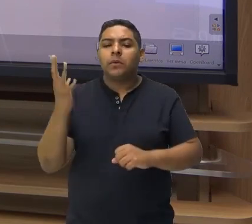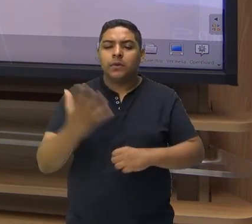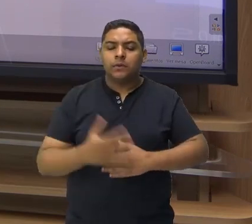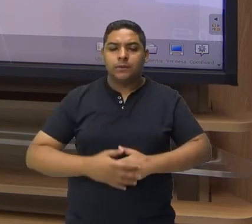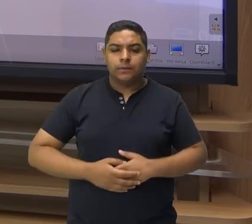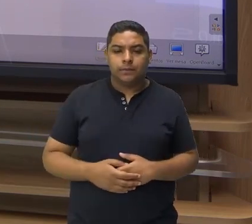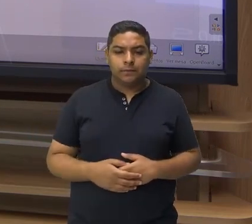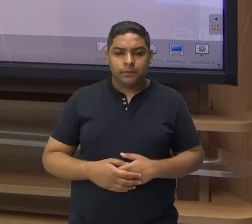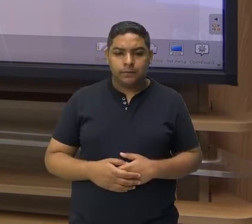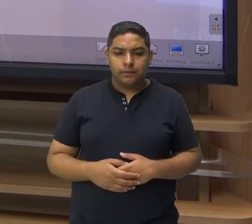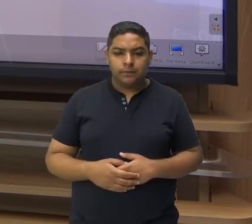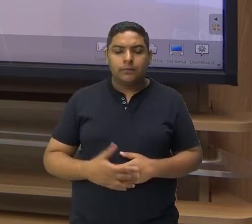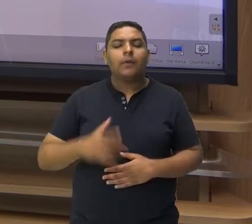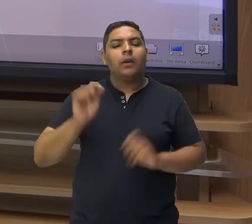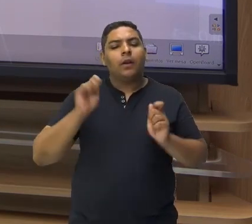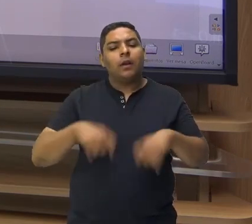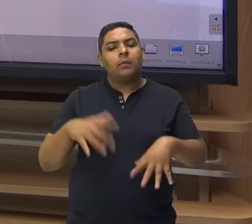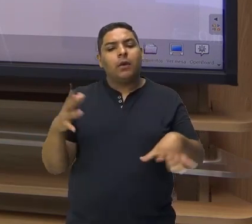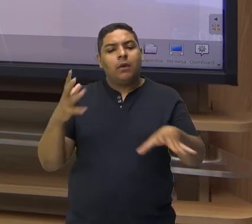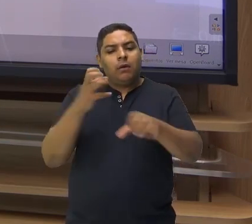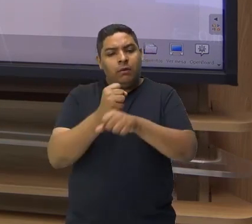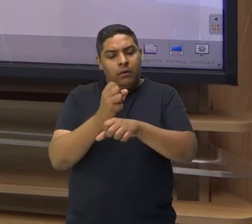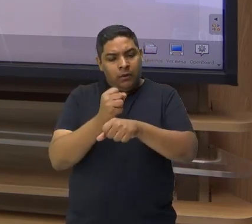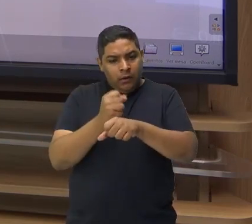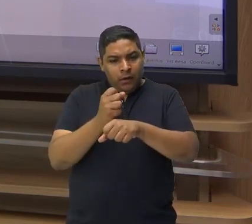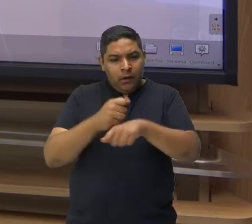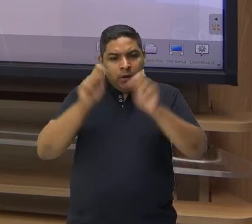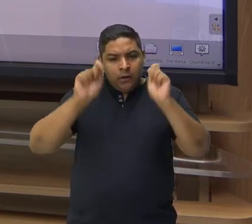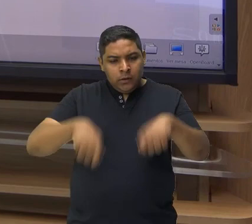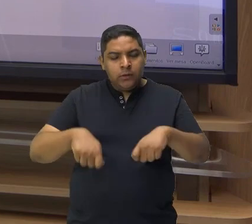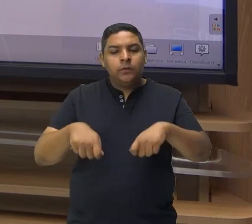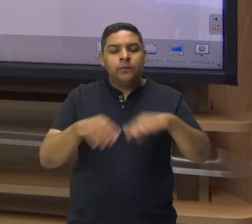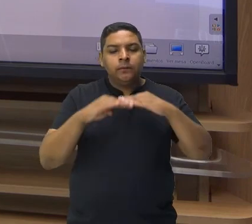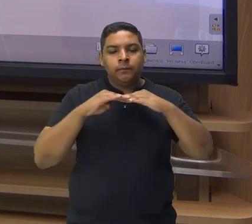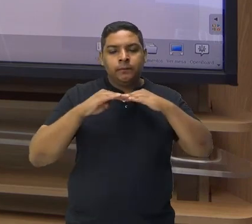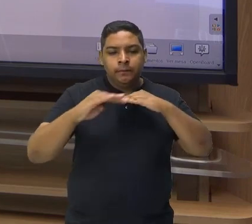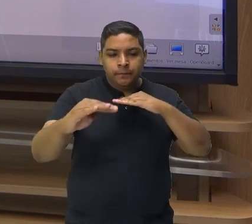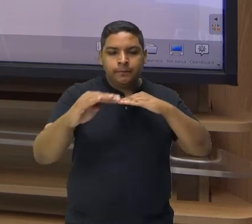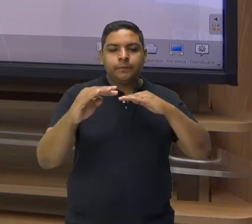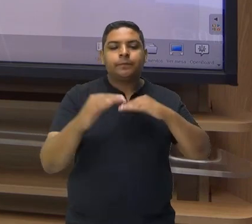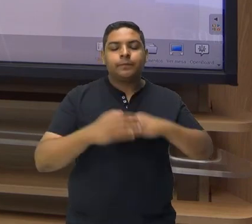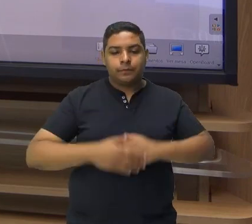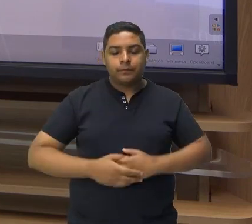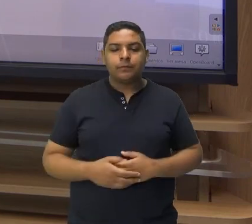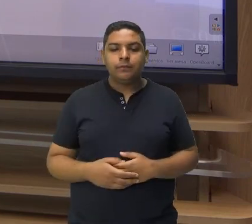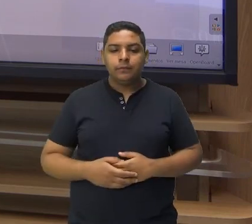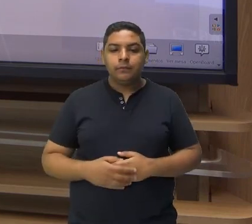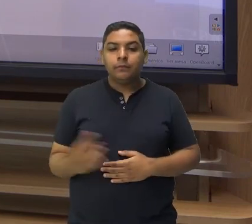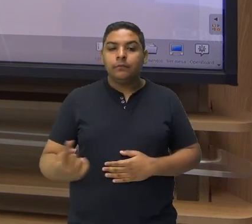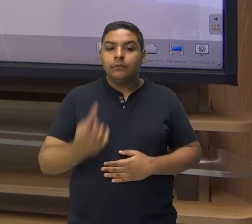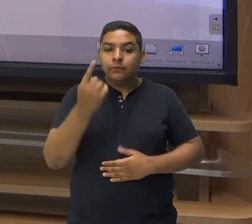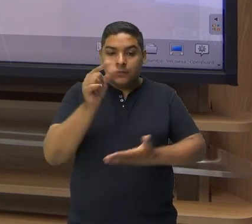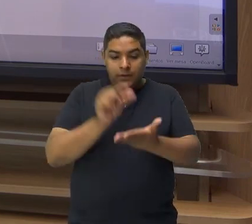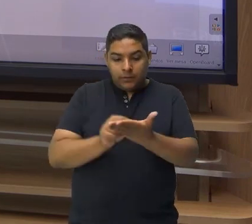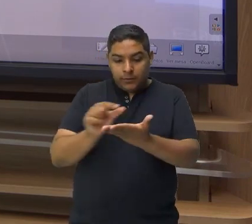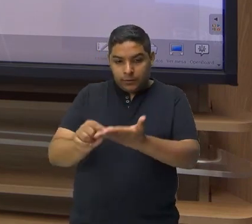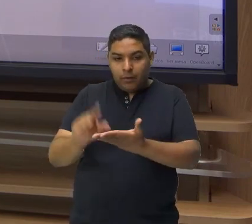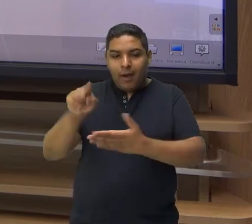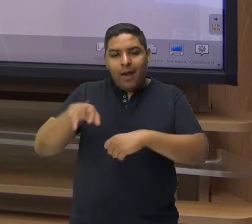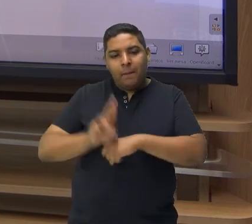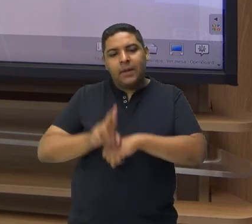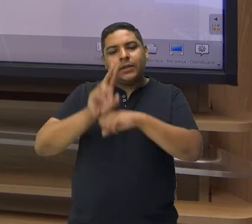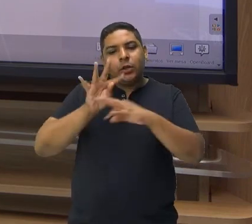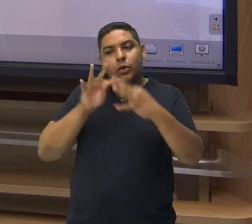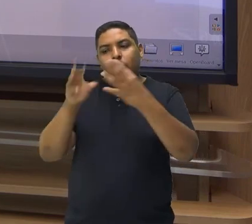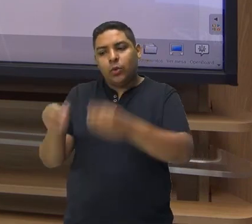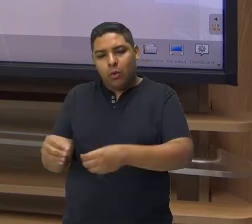aconteceu? Nós podemos calcular a capacitância equivalente. Ou seja, um capacitor que vai representar todos os